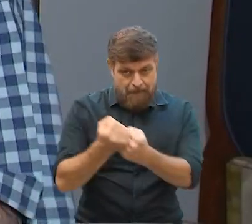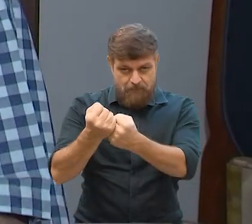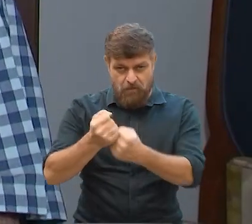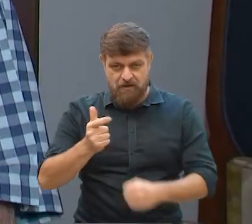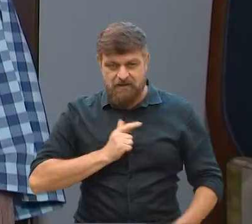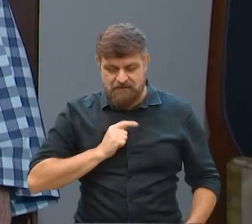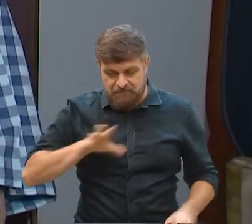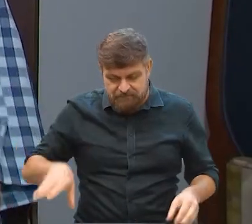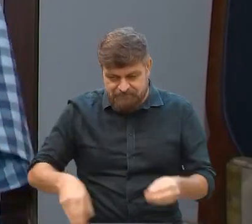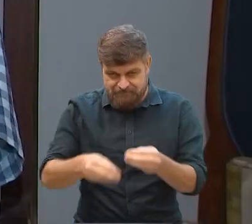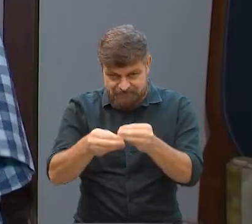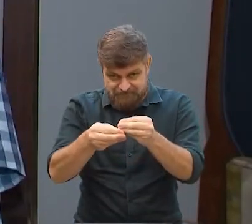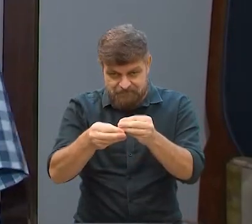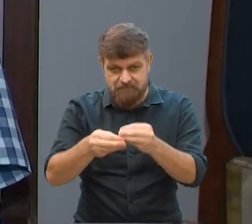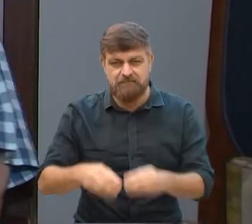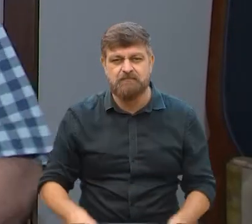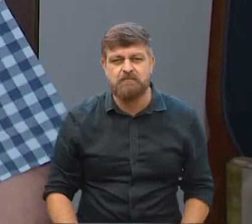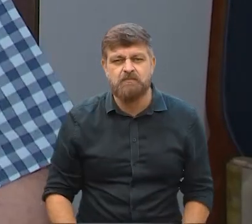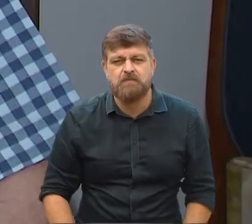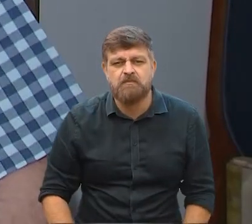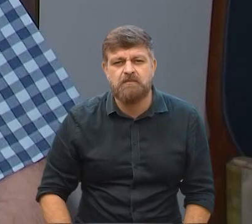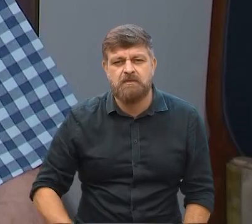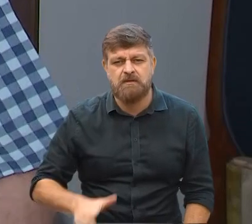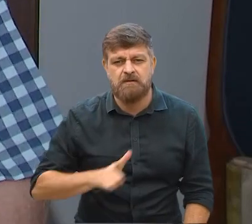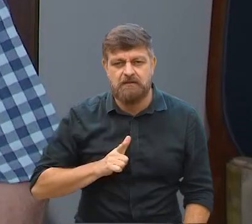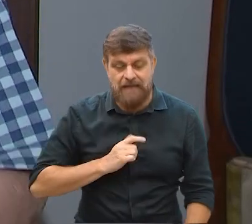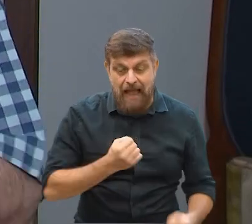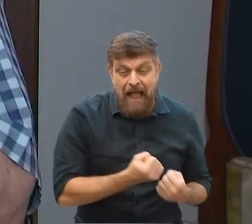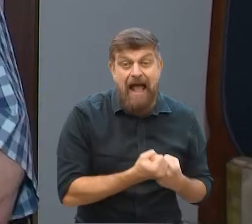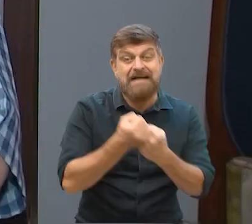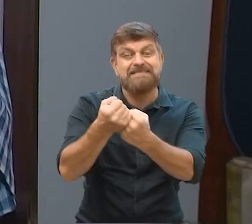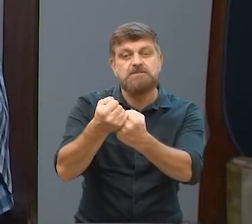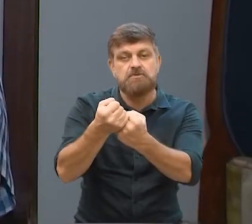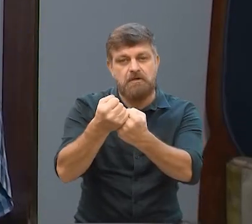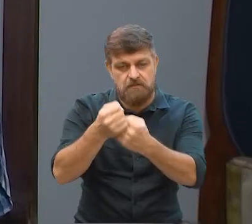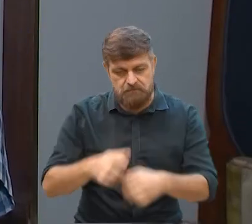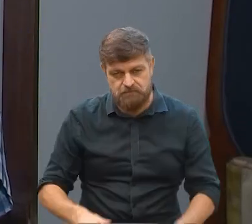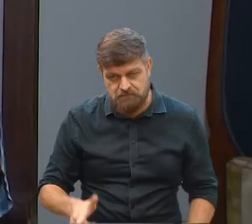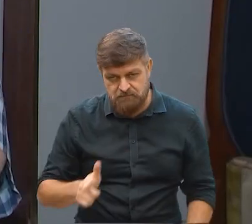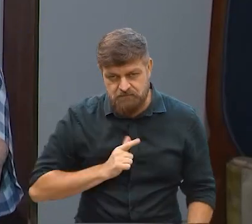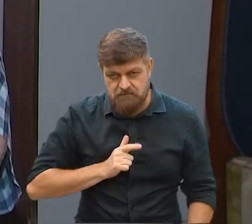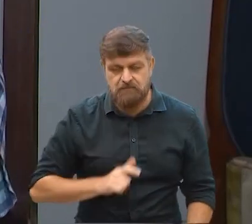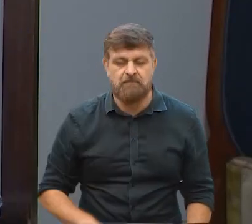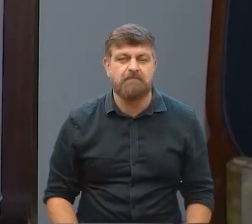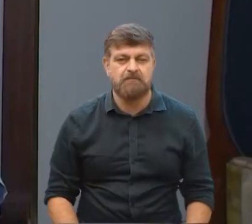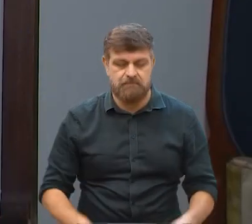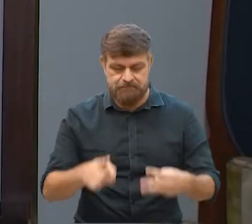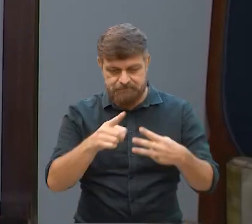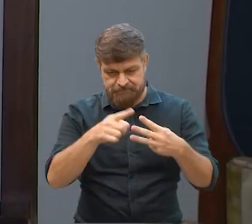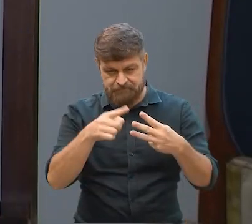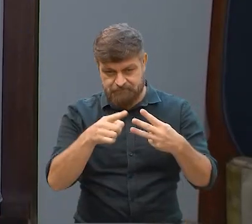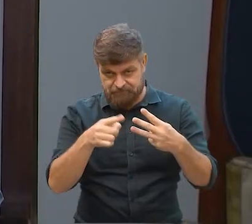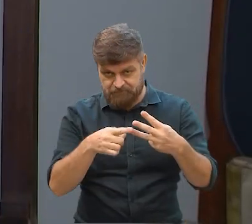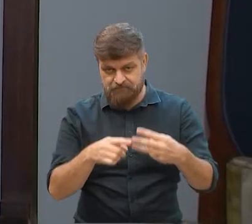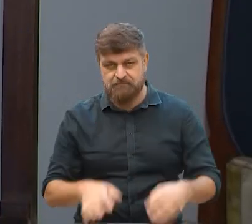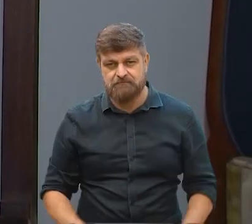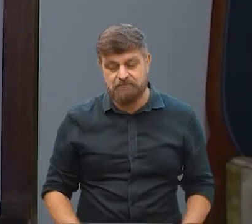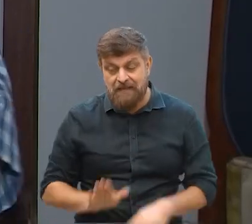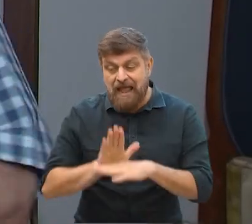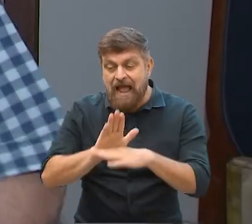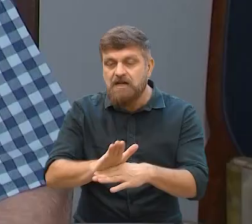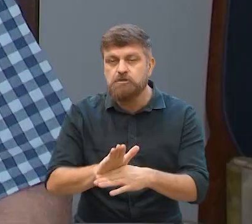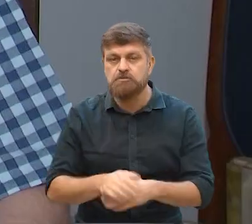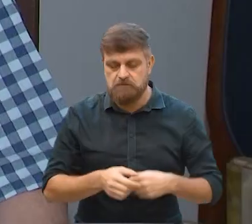tubo digestivo, que é da boca ou ânus, mas são acessórios, são até órgãos acessórios da